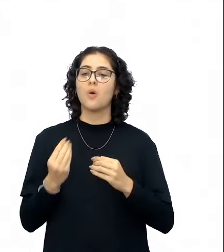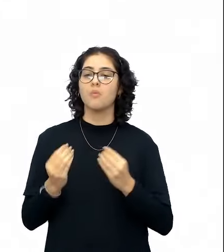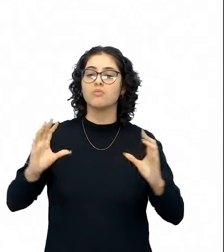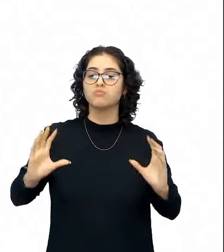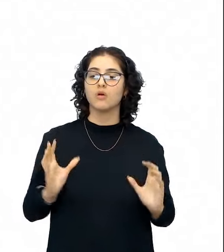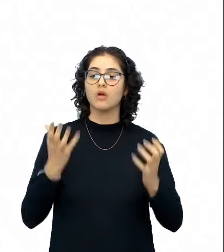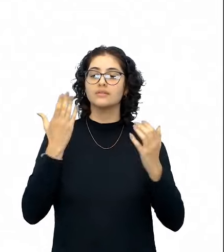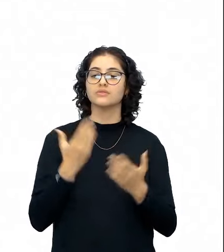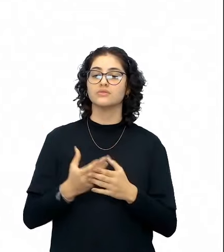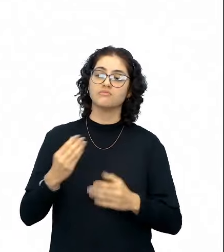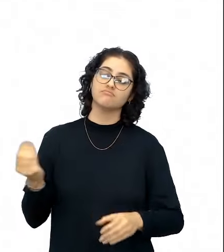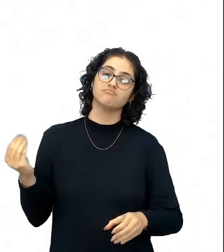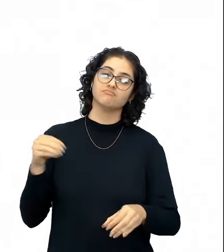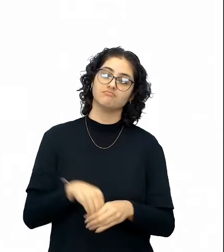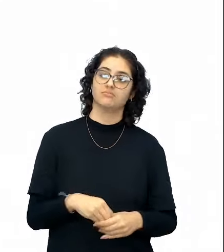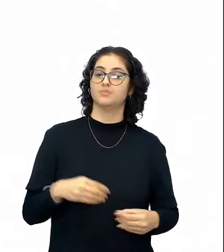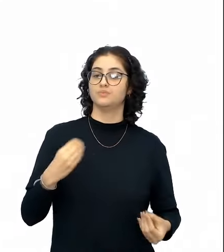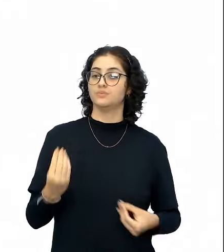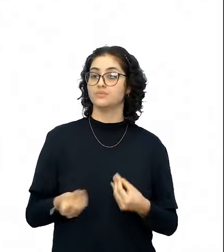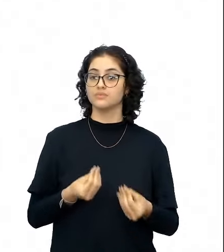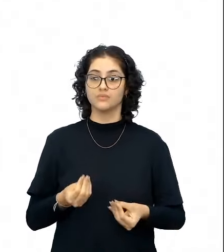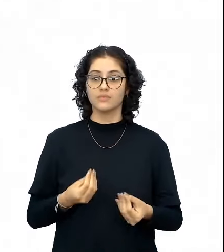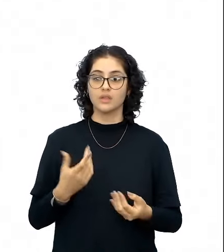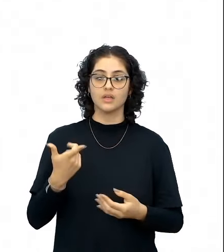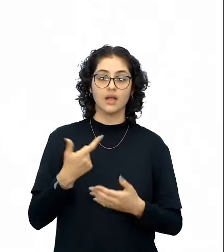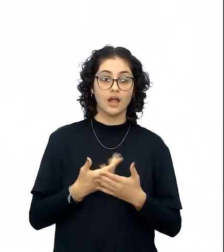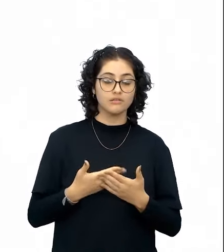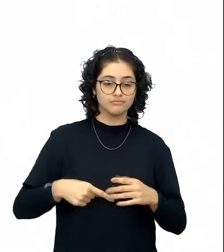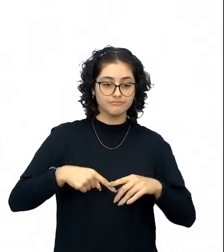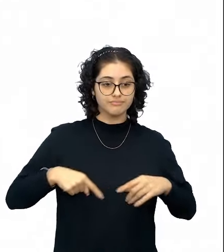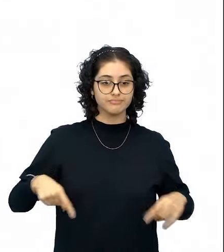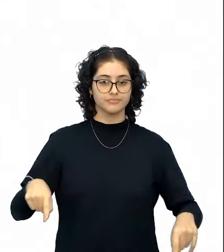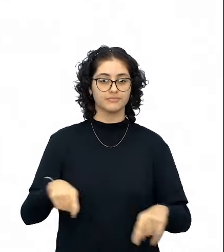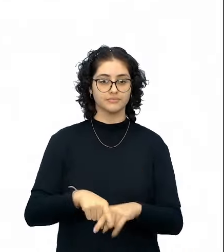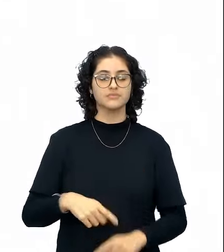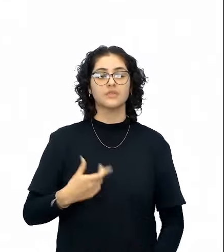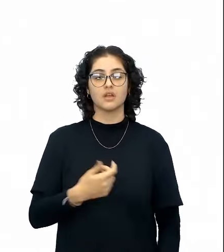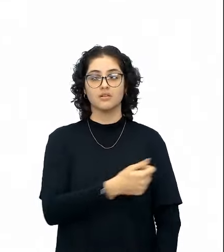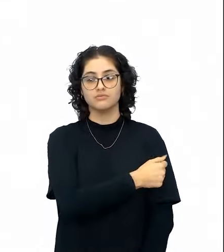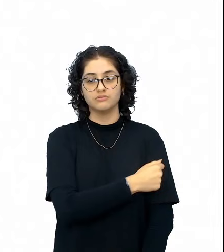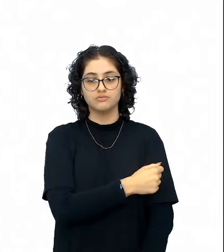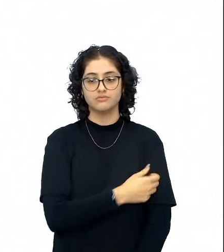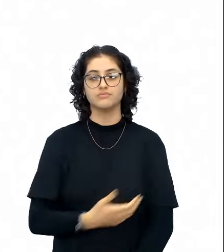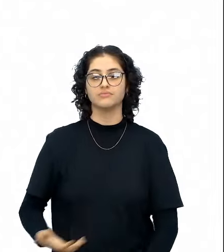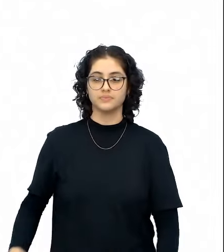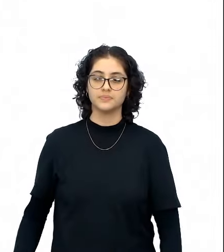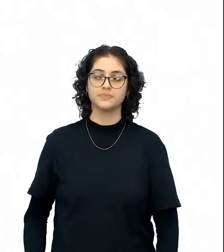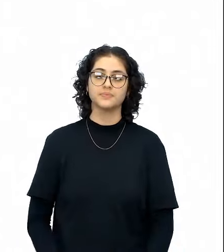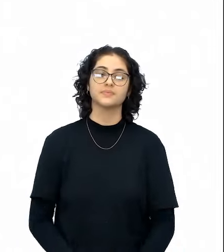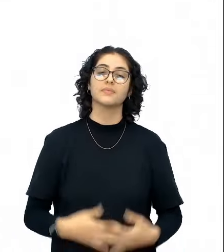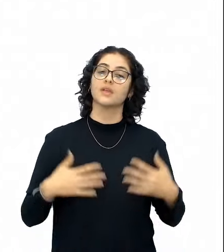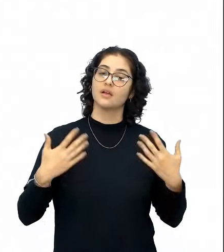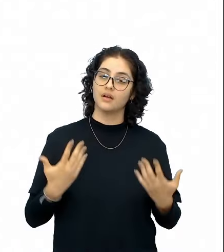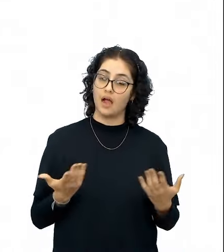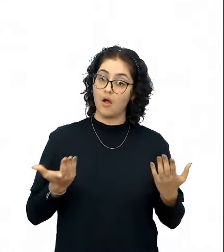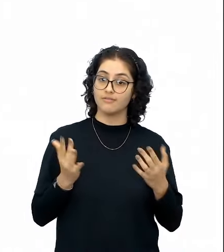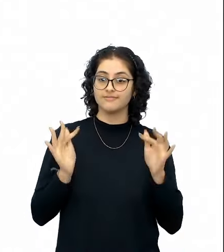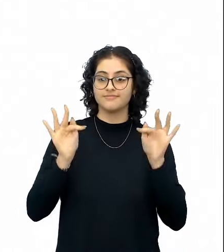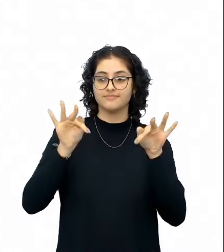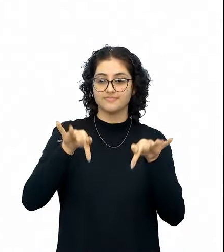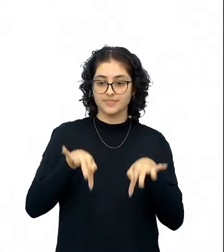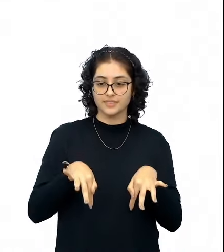sua escola, como isso pode acontecer com a sua classe, com o seu nono ano. Pois bem, nós vamos chegando ao